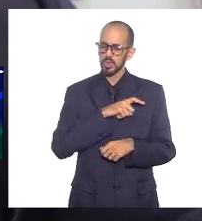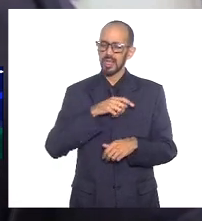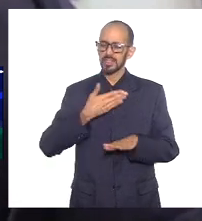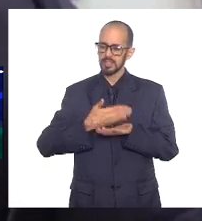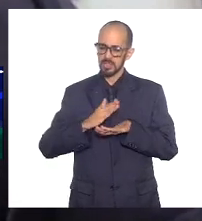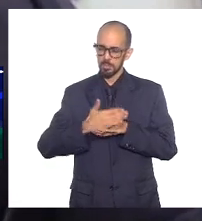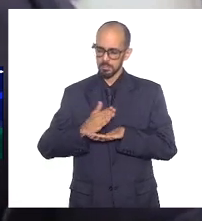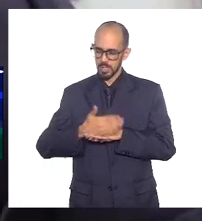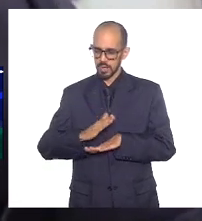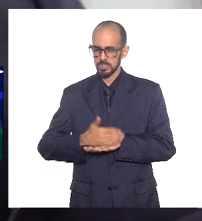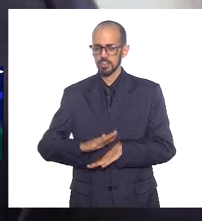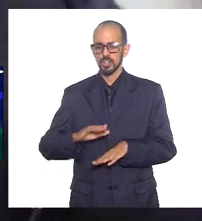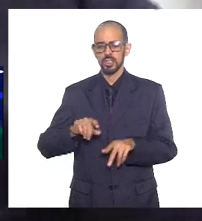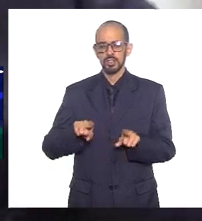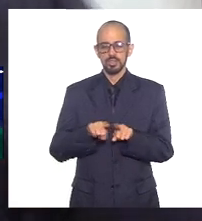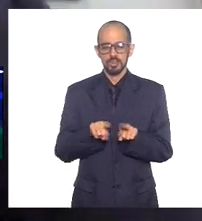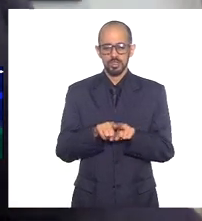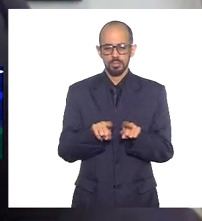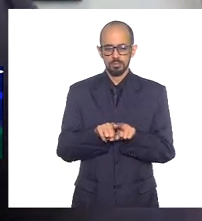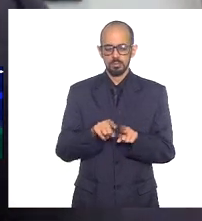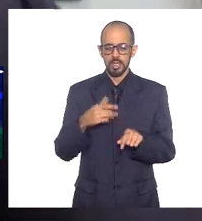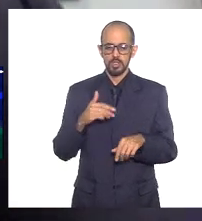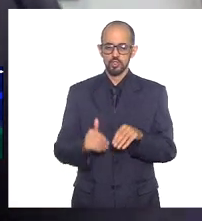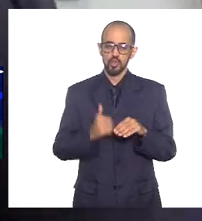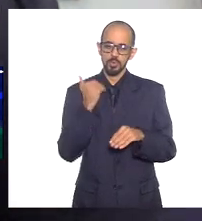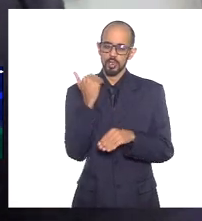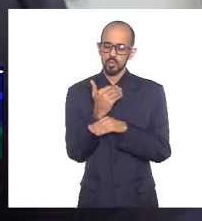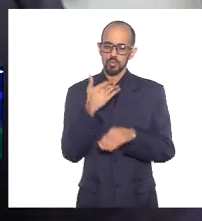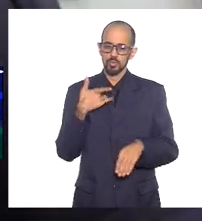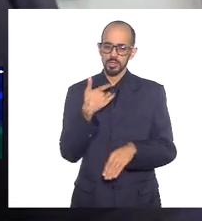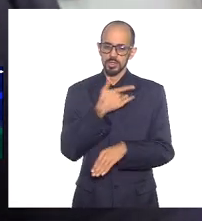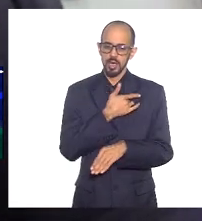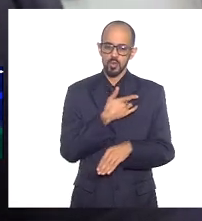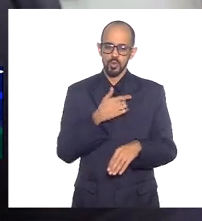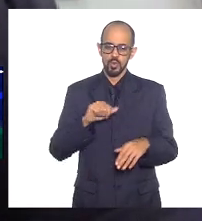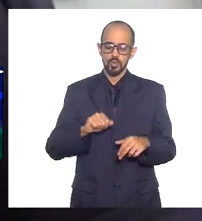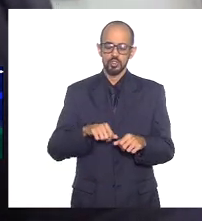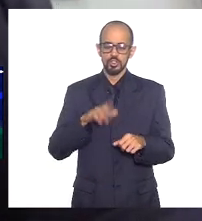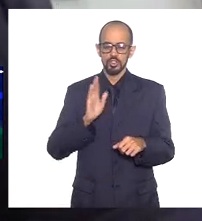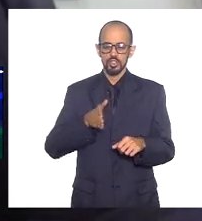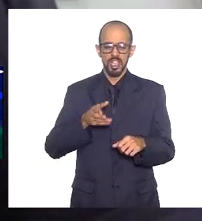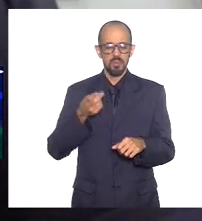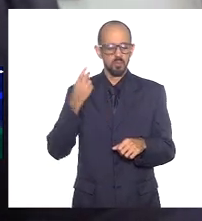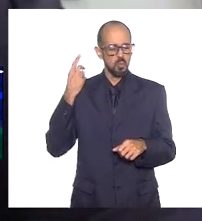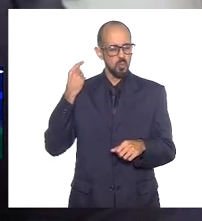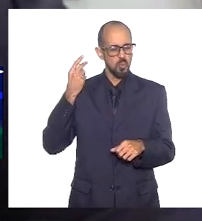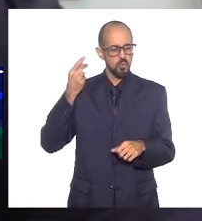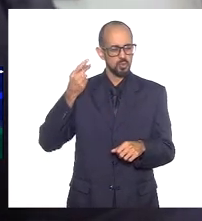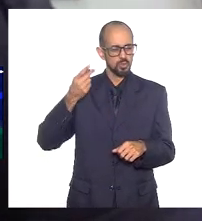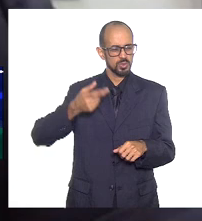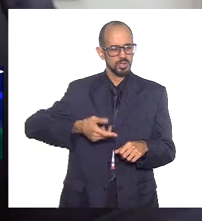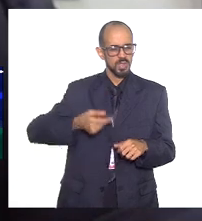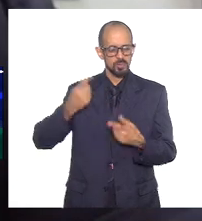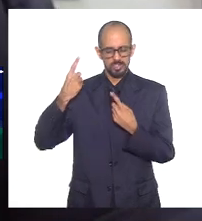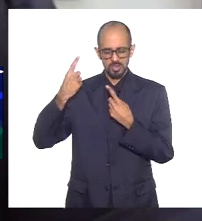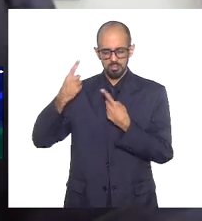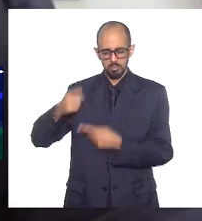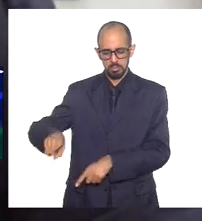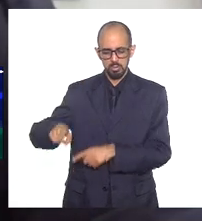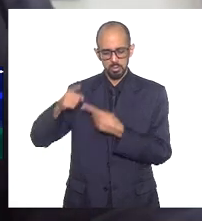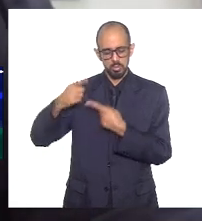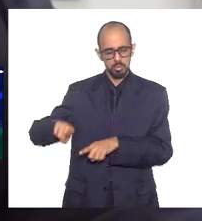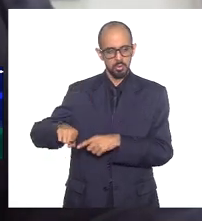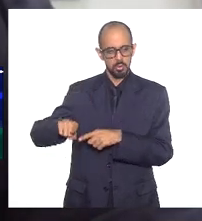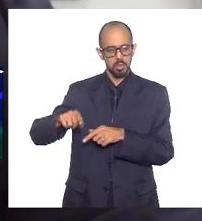prática sobretudo numa saúde pública que vem sendo há muito tempo ultrajada pelos gestores